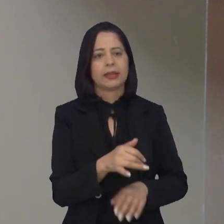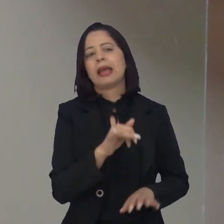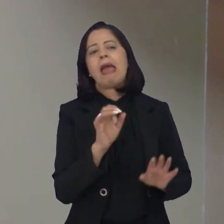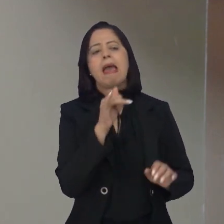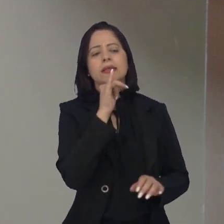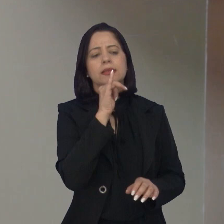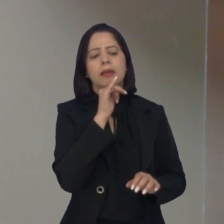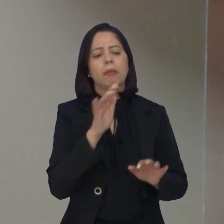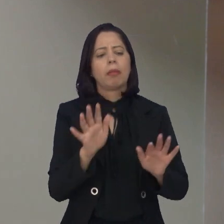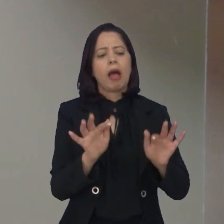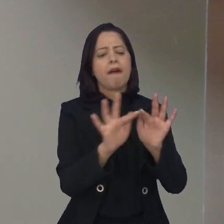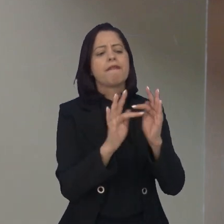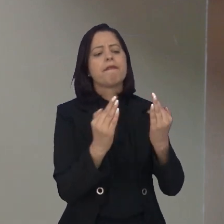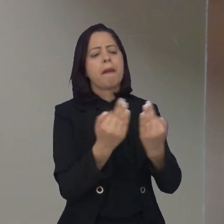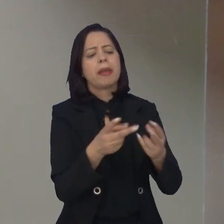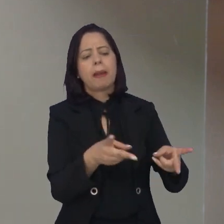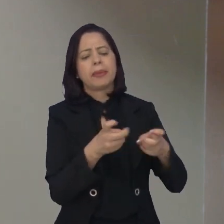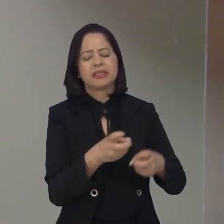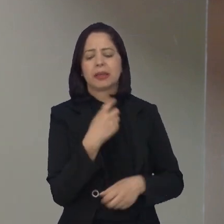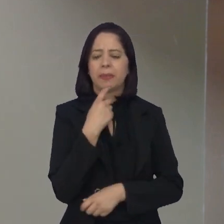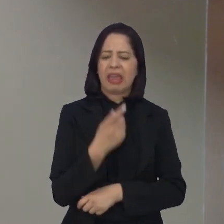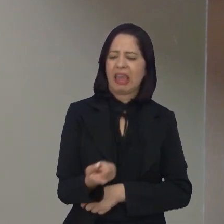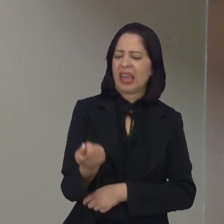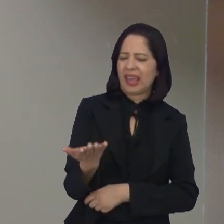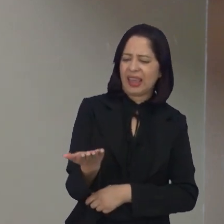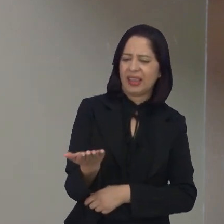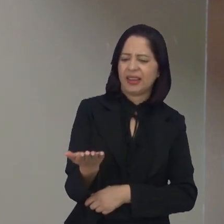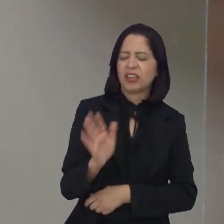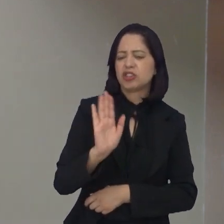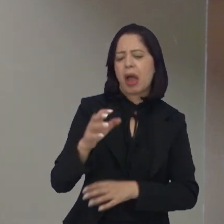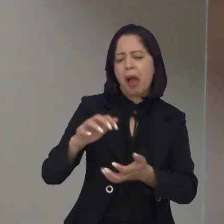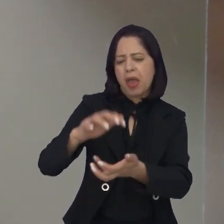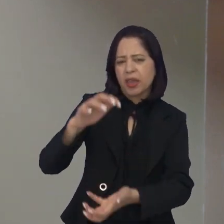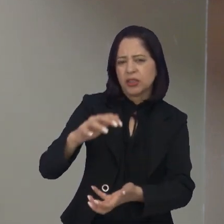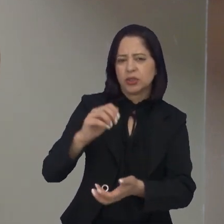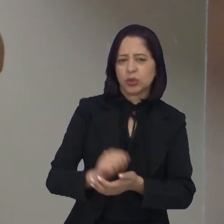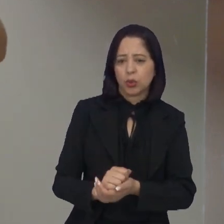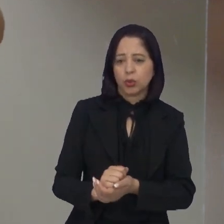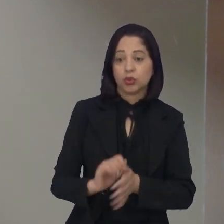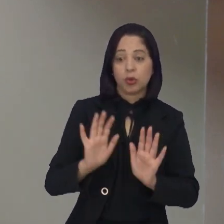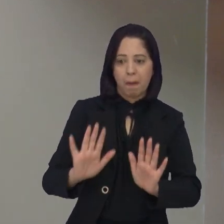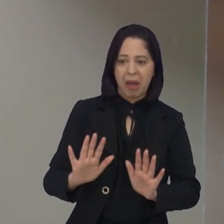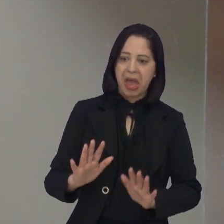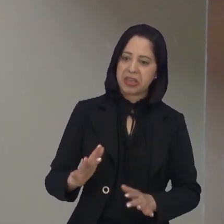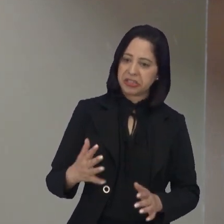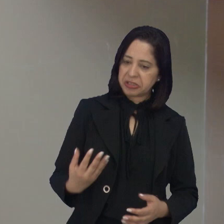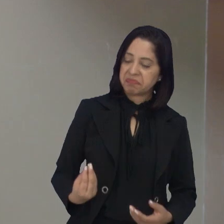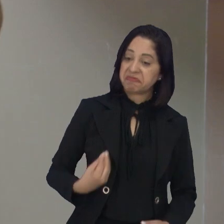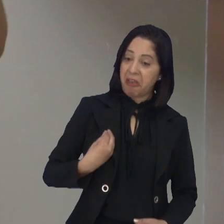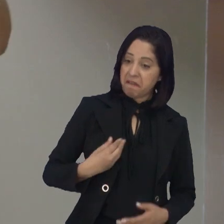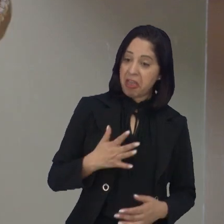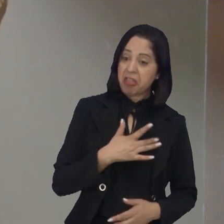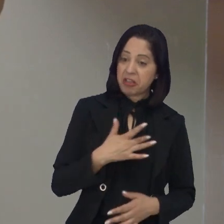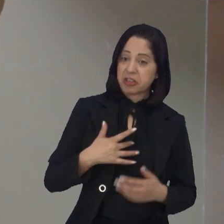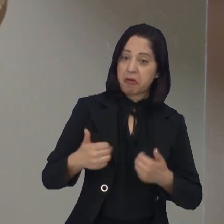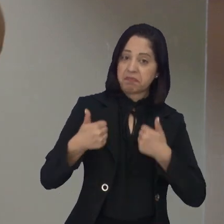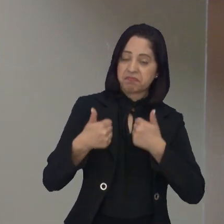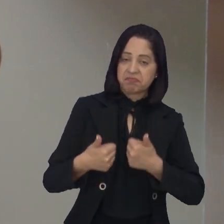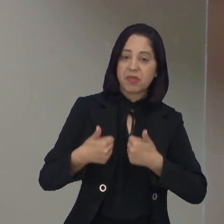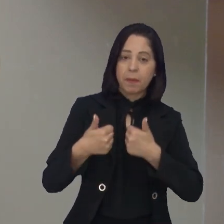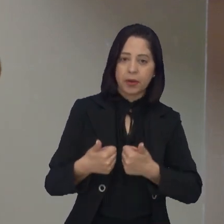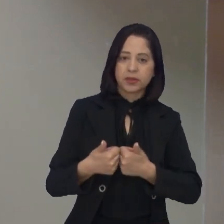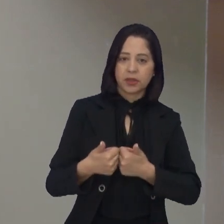podem perceber que uma pessoa que está aí já idosa, mas com uma longevidade para muitos anos, né, garantida